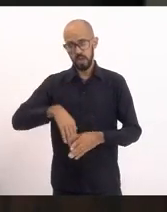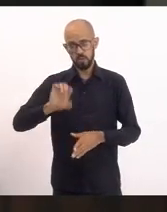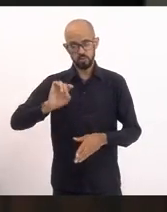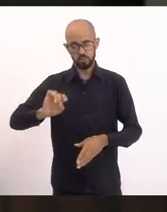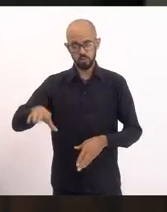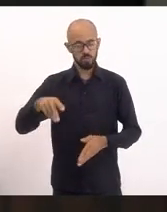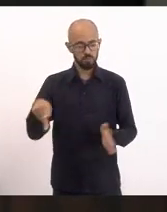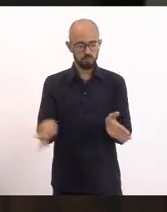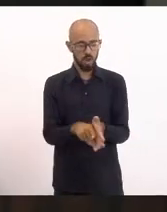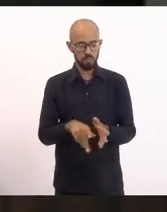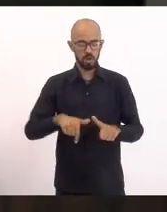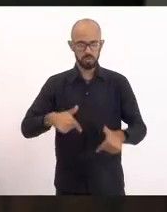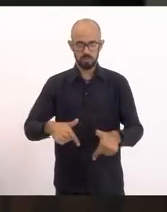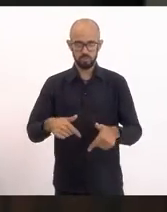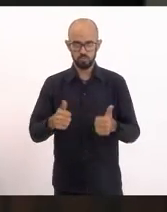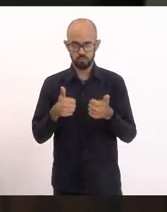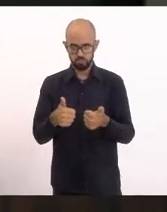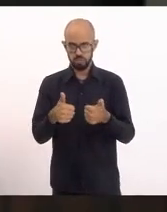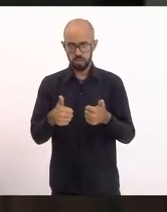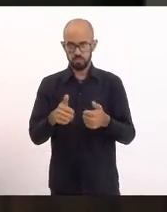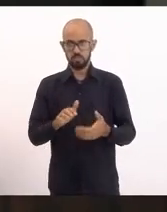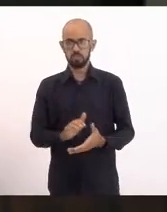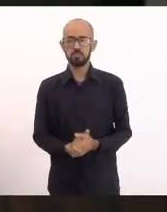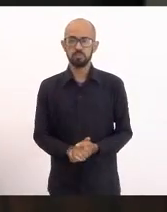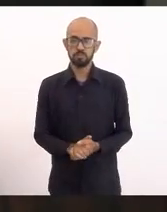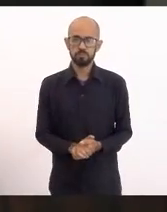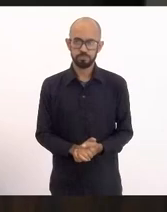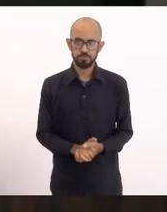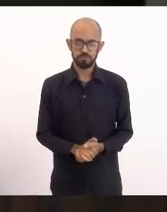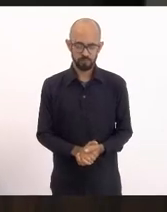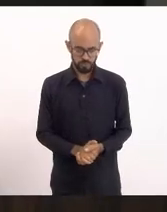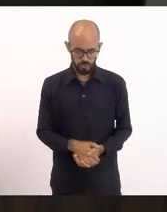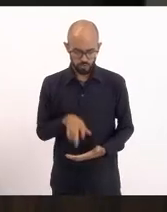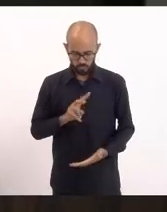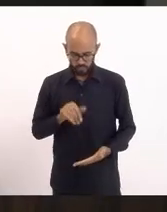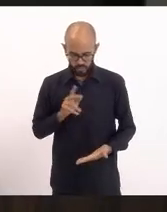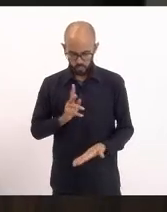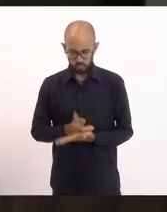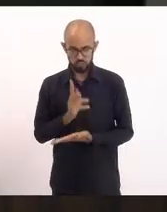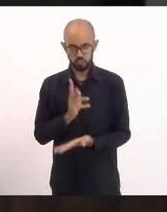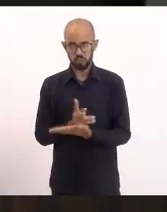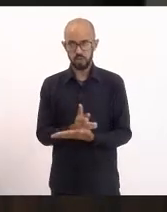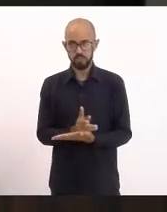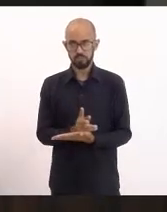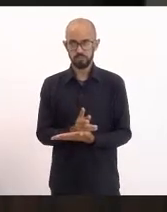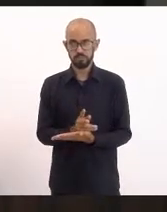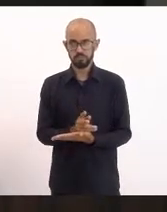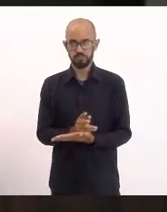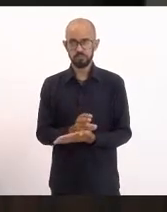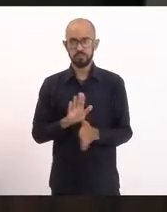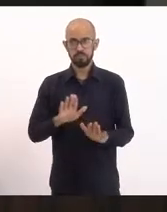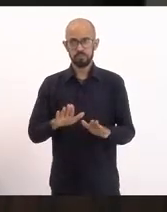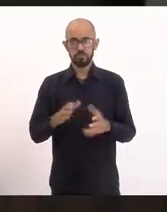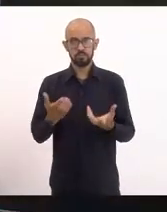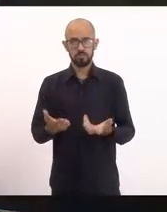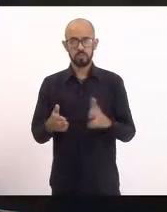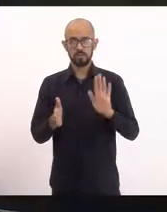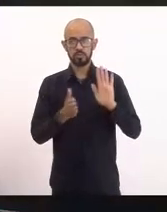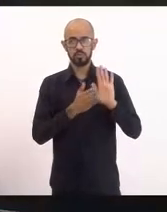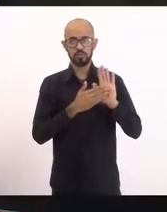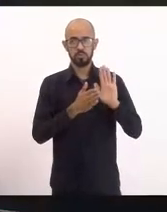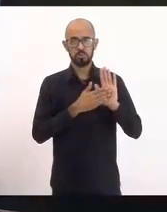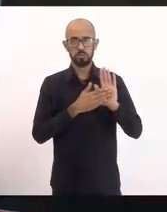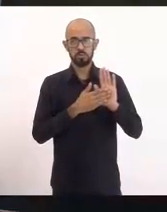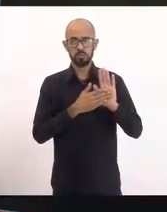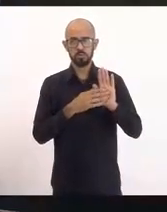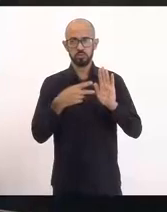pensamento, tá bom? Então, vou dar sequência aqui e eu quero esse compromisso de Vossas Excelências.